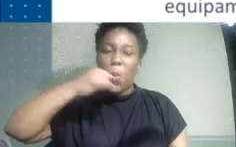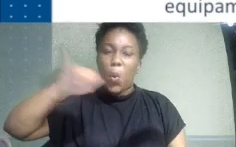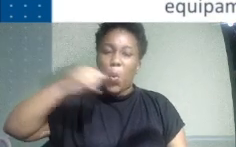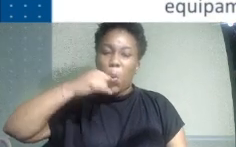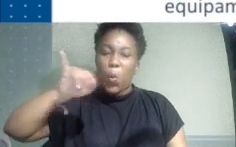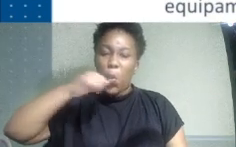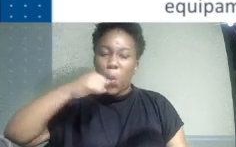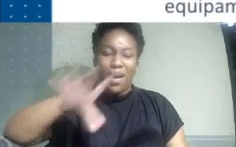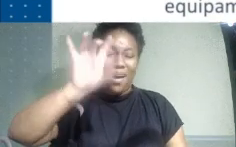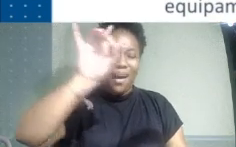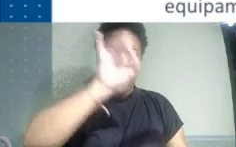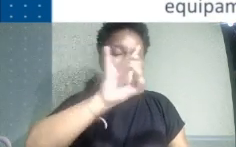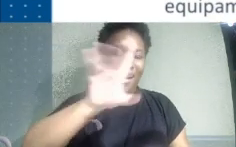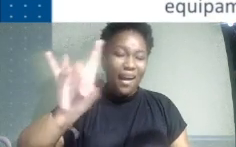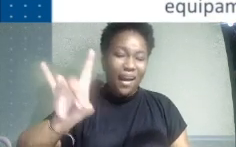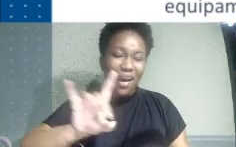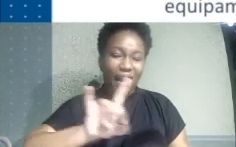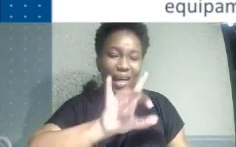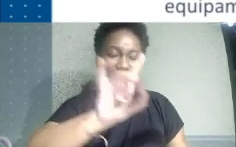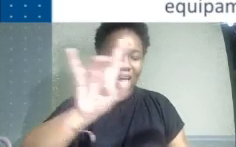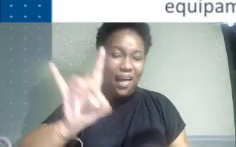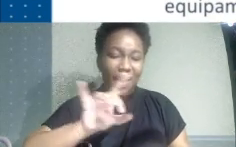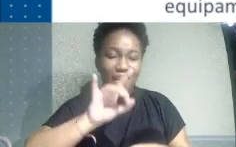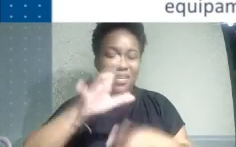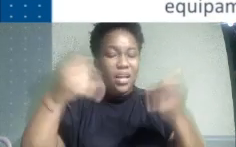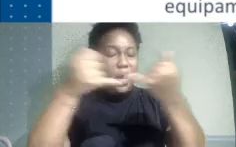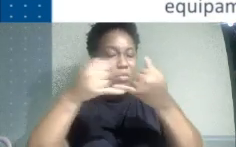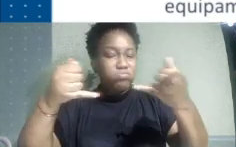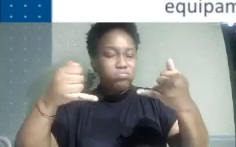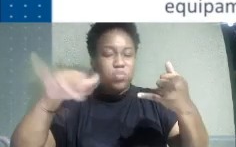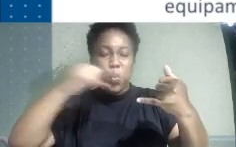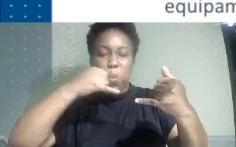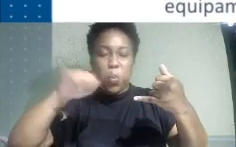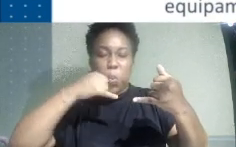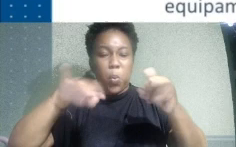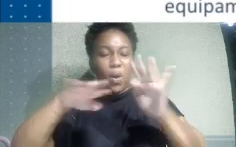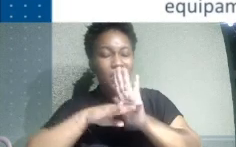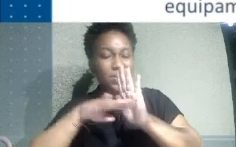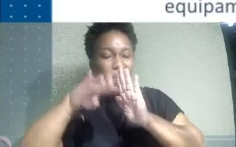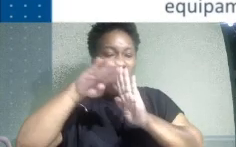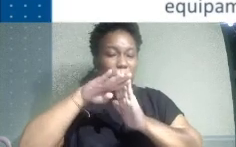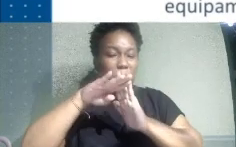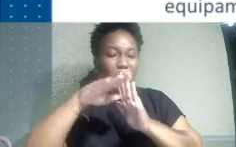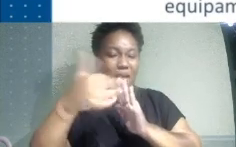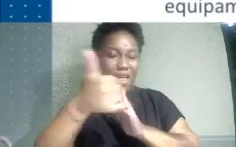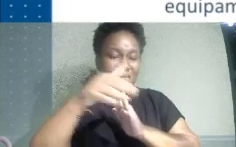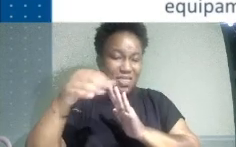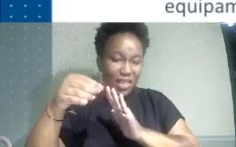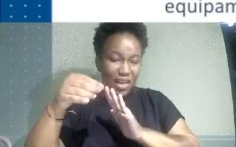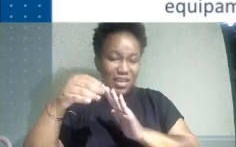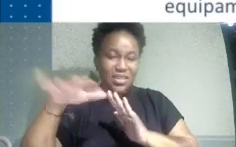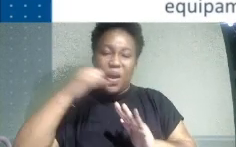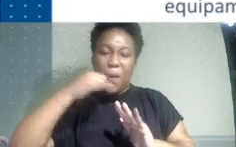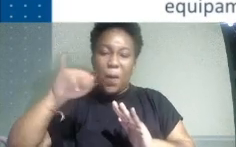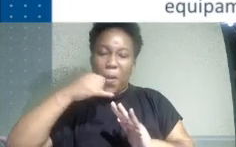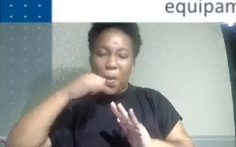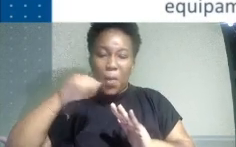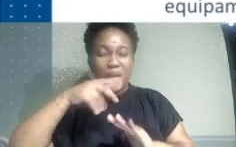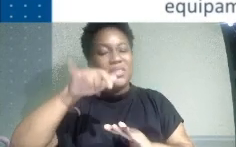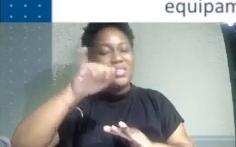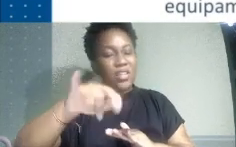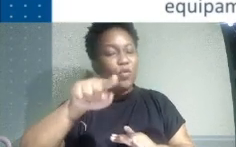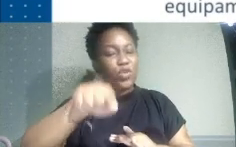para cada equipamento cuja corrente for maior ou igual a 10 A. Então, se você tem um